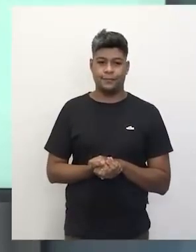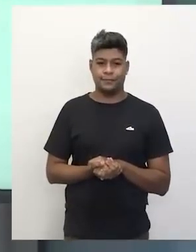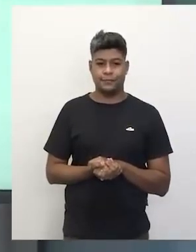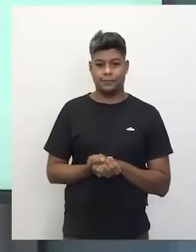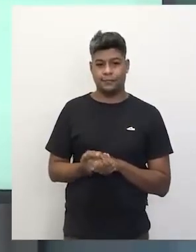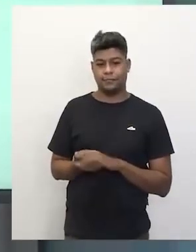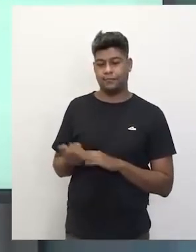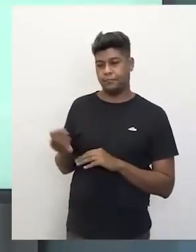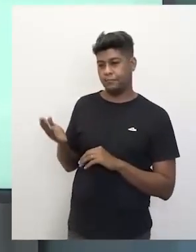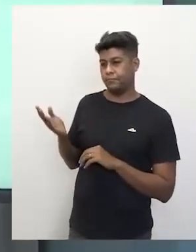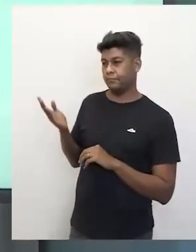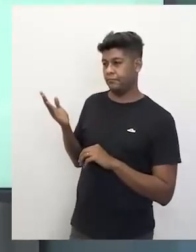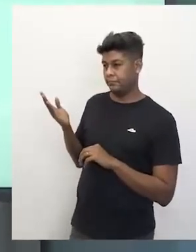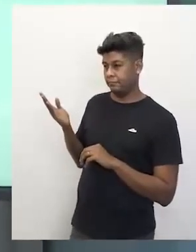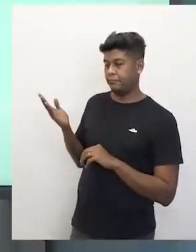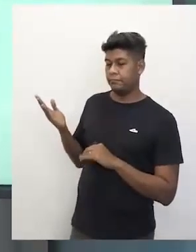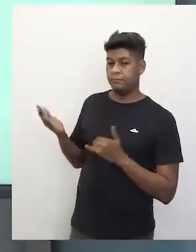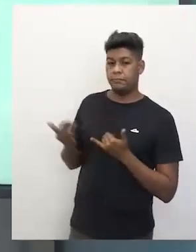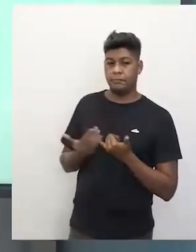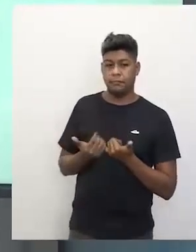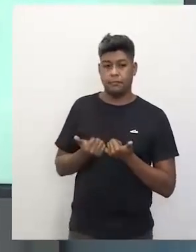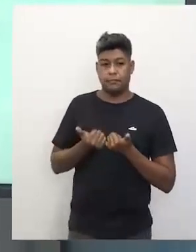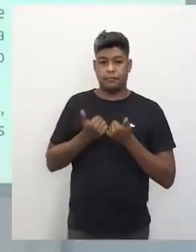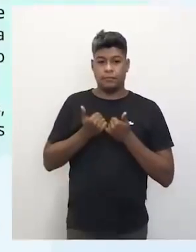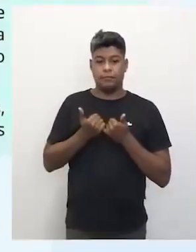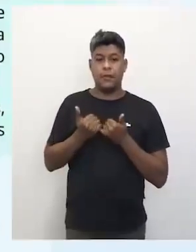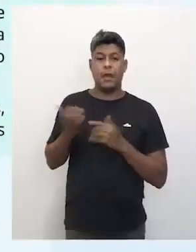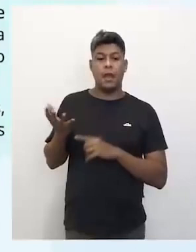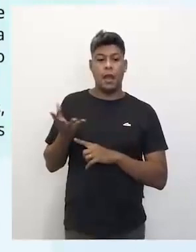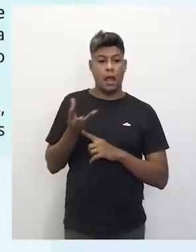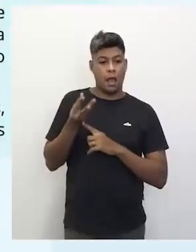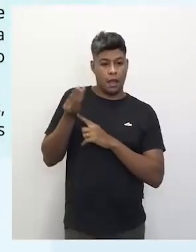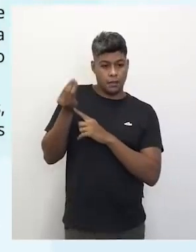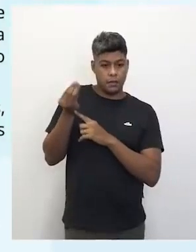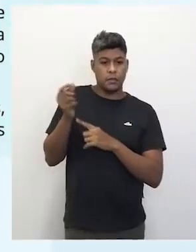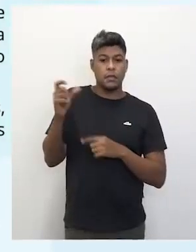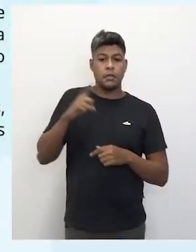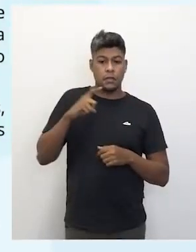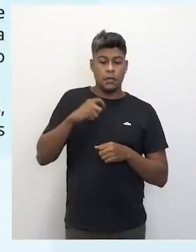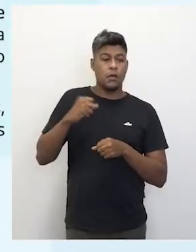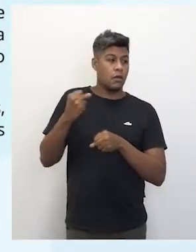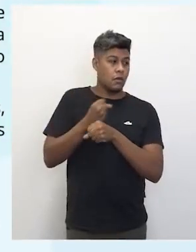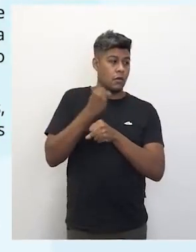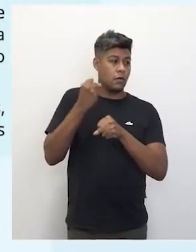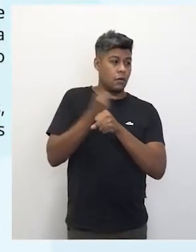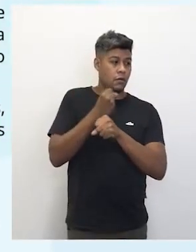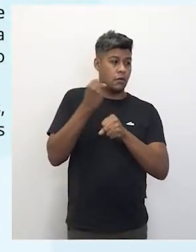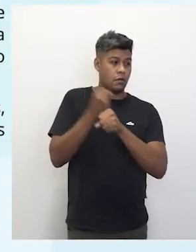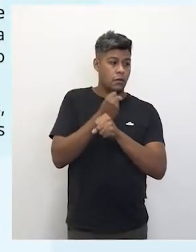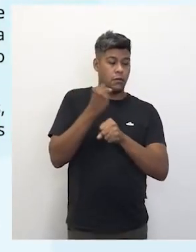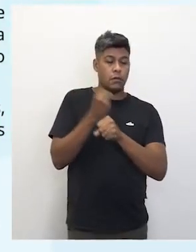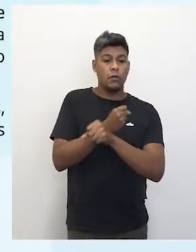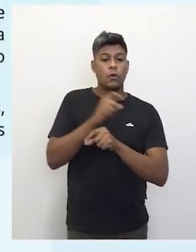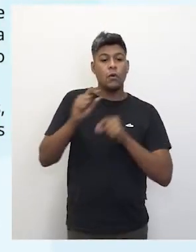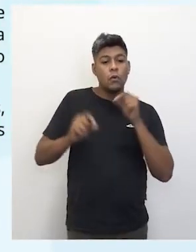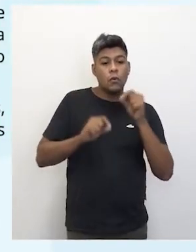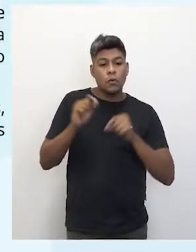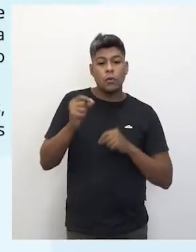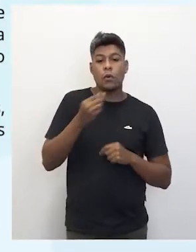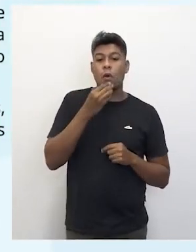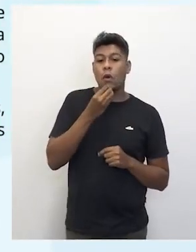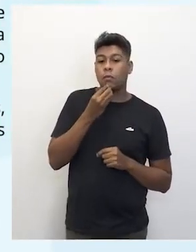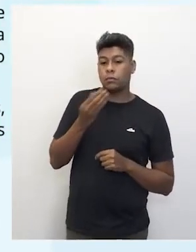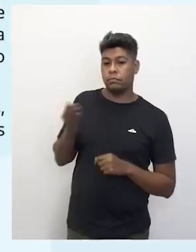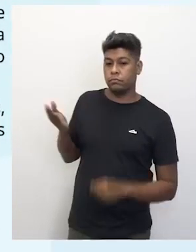Então, nós temos aí a questão dos patrimônios artísticos, né? Observe que nós temos aí uma obra, né, uma série de obras do Franz Weissmann,